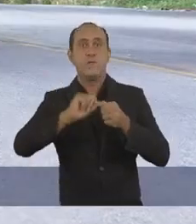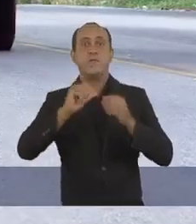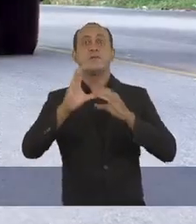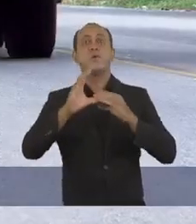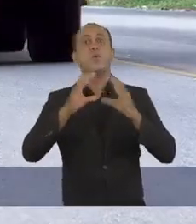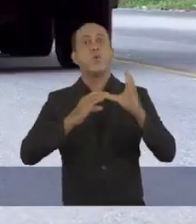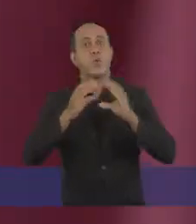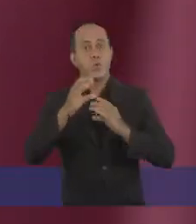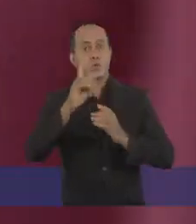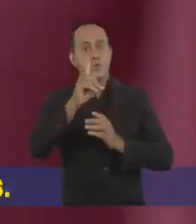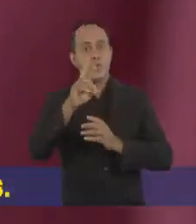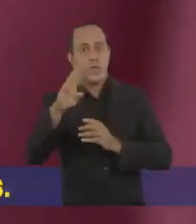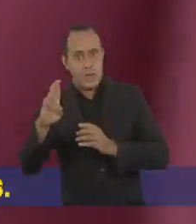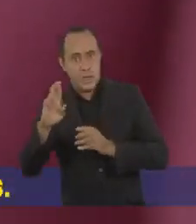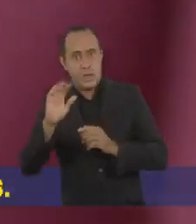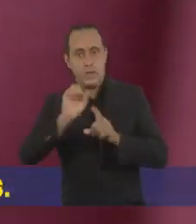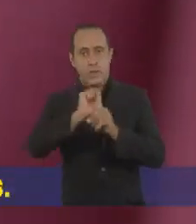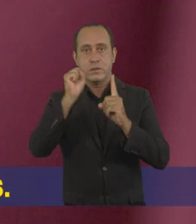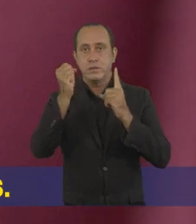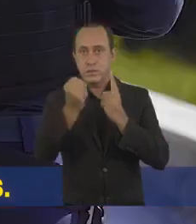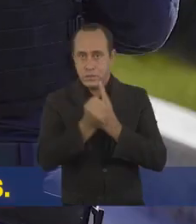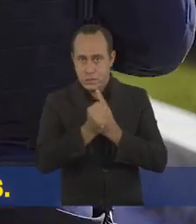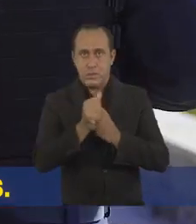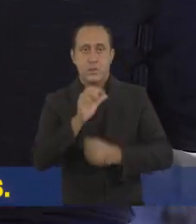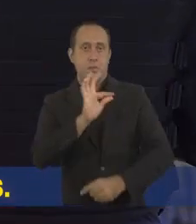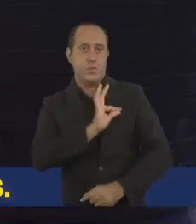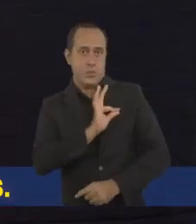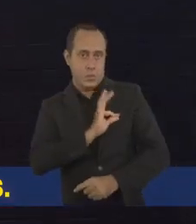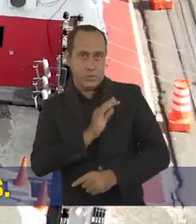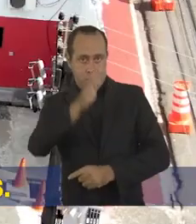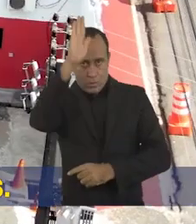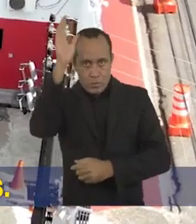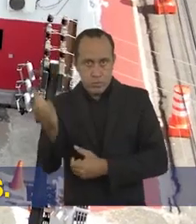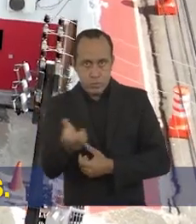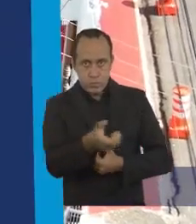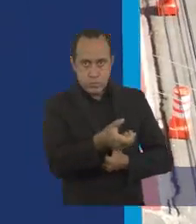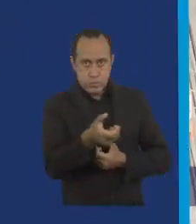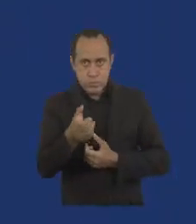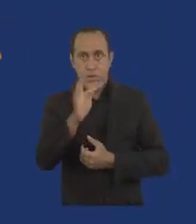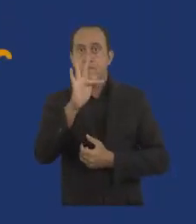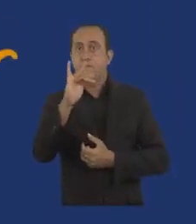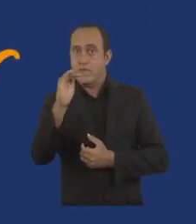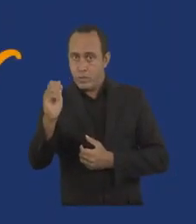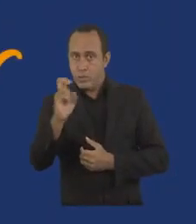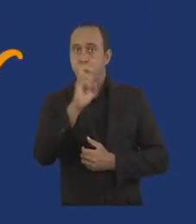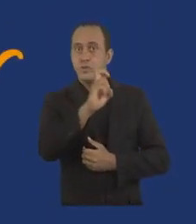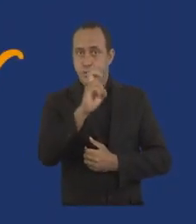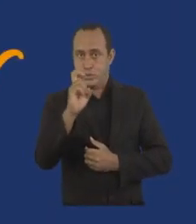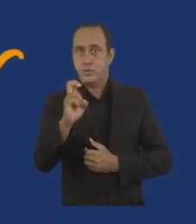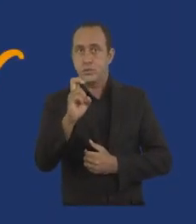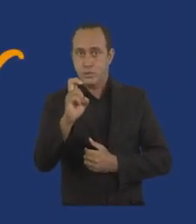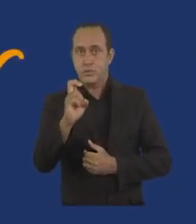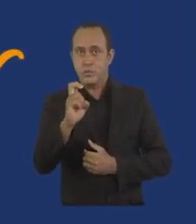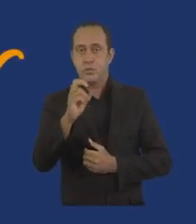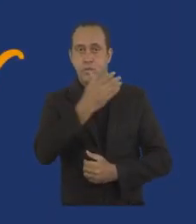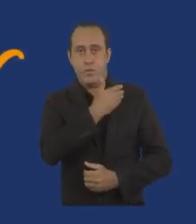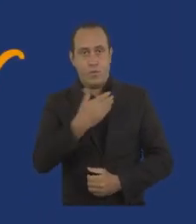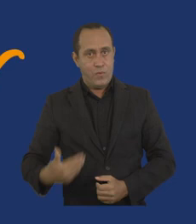realizar concursos para o DR, a assistência social, as polícias e os bombeiros. Fábio